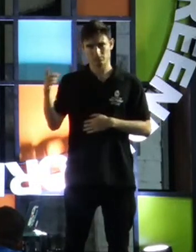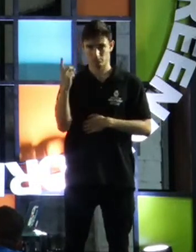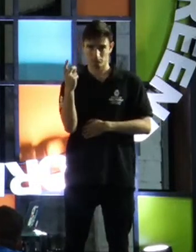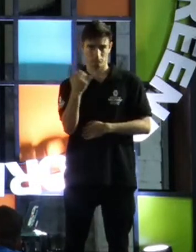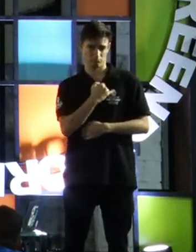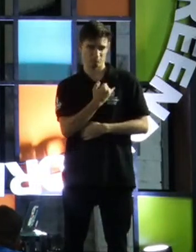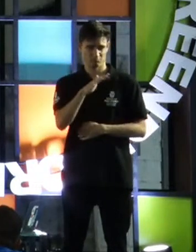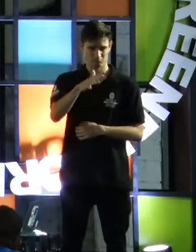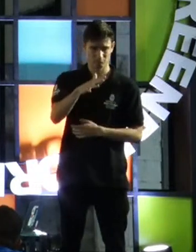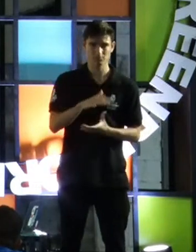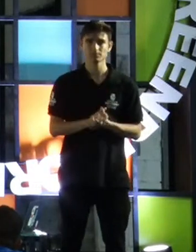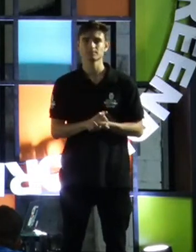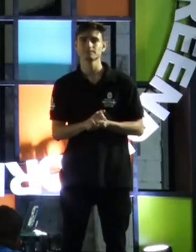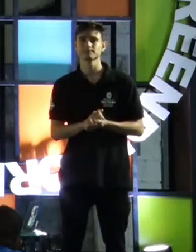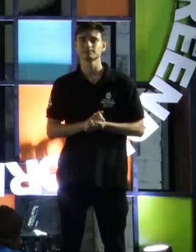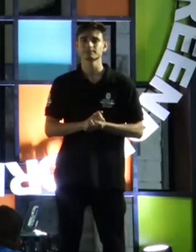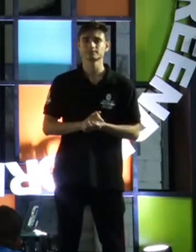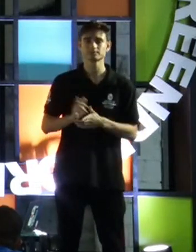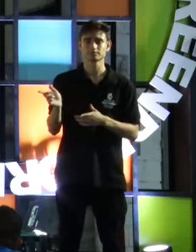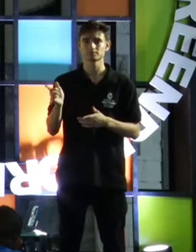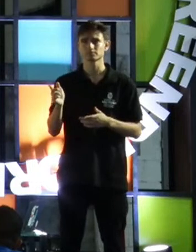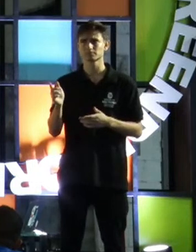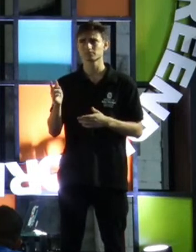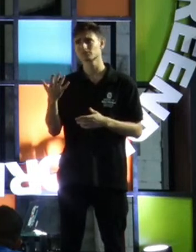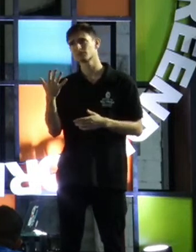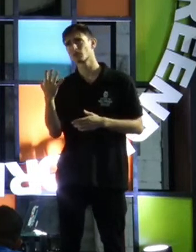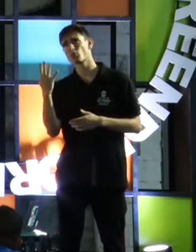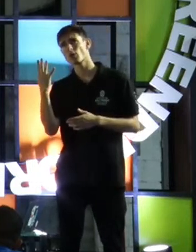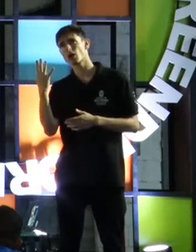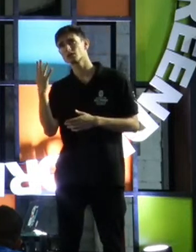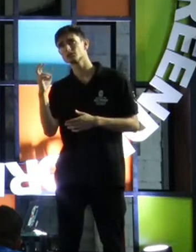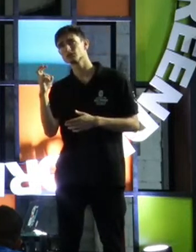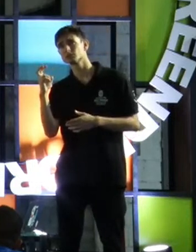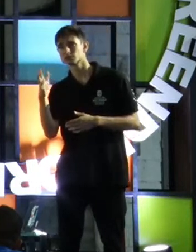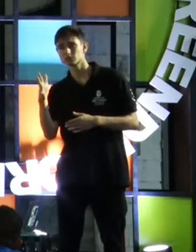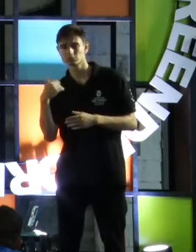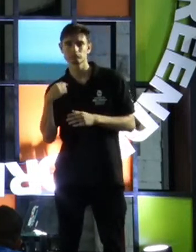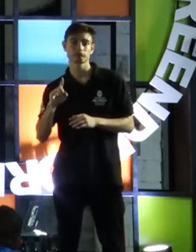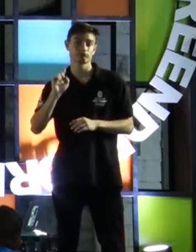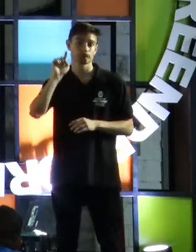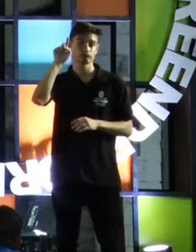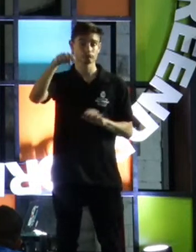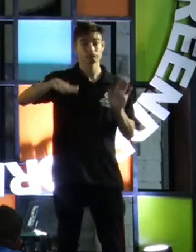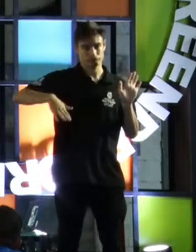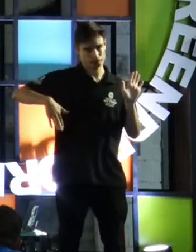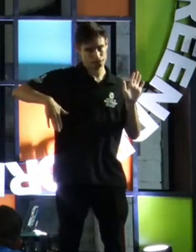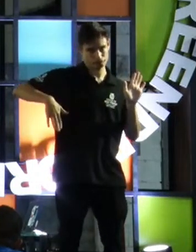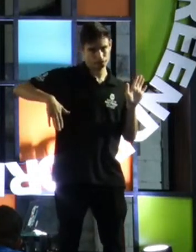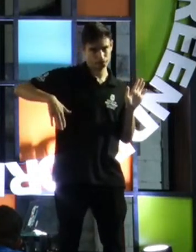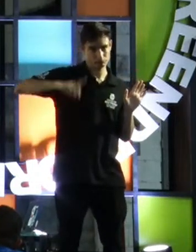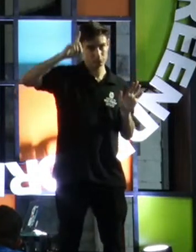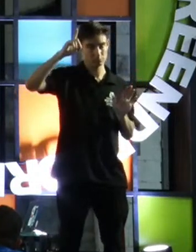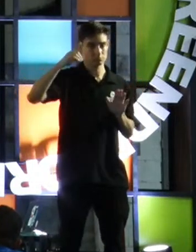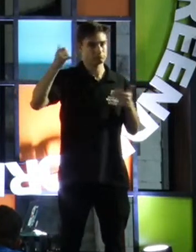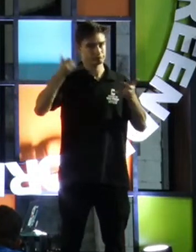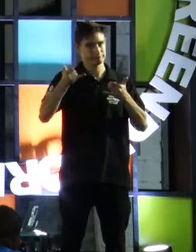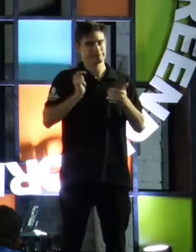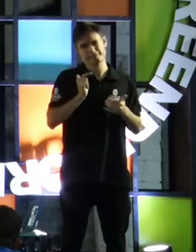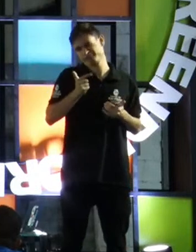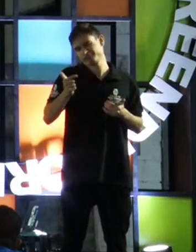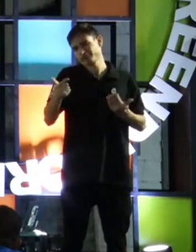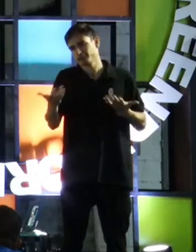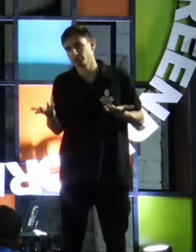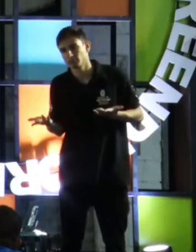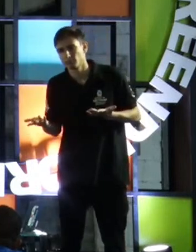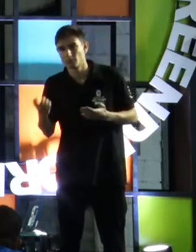12 anos, e ele devia ter uns 4 ou 5 anos, a gente foi para uma praia, e a internet não pegava nessa praia. Foi uma